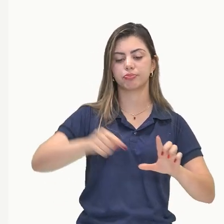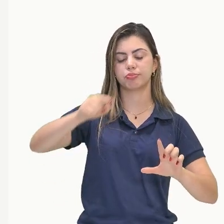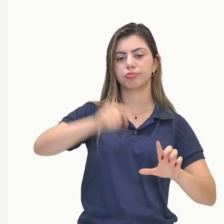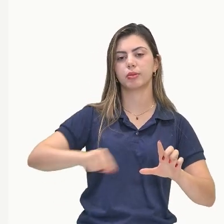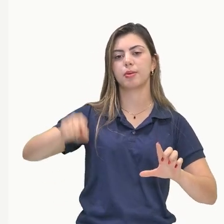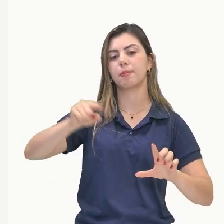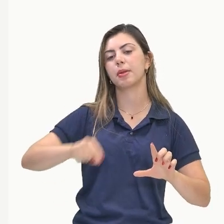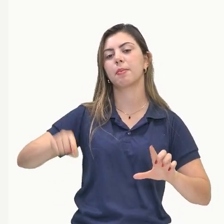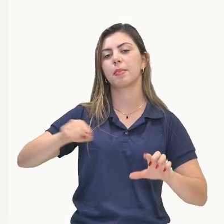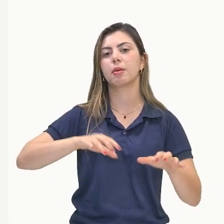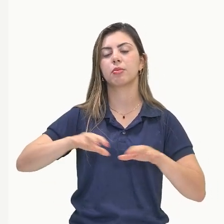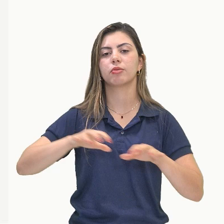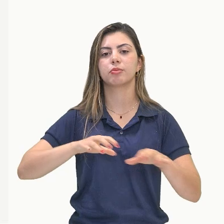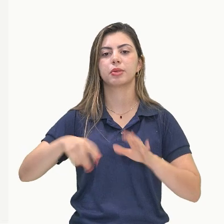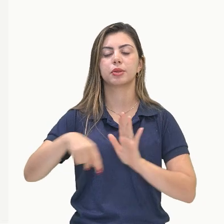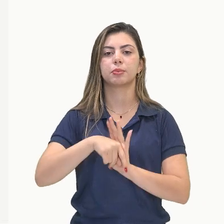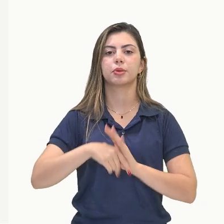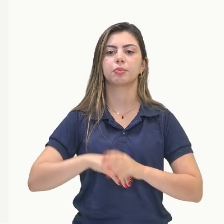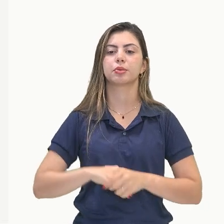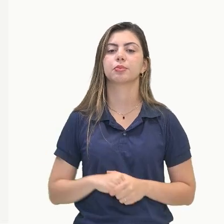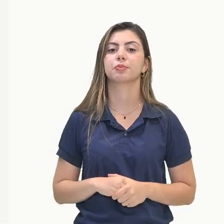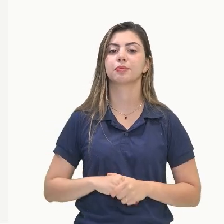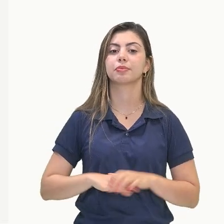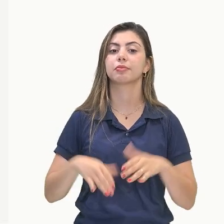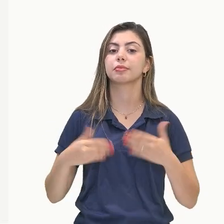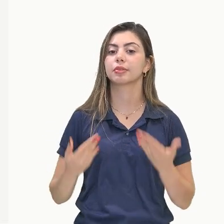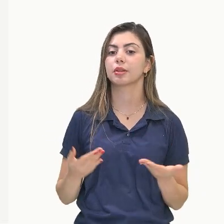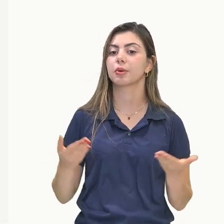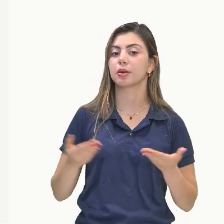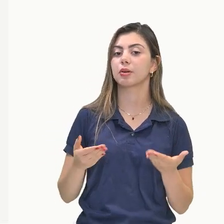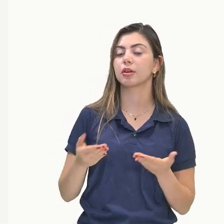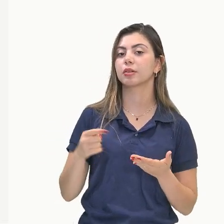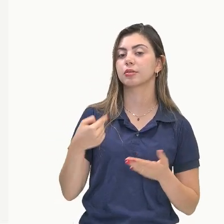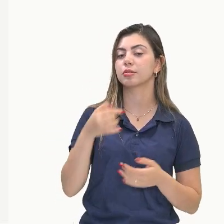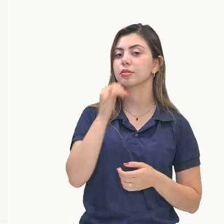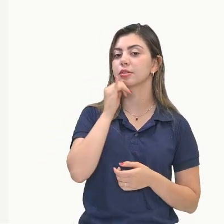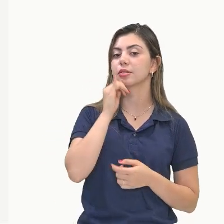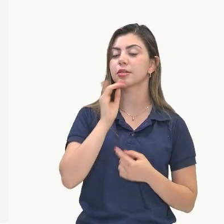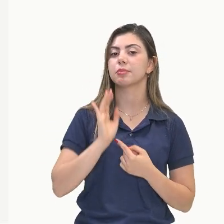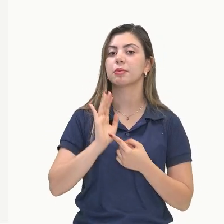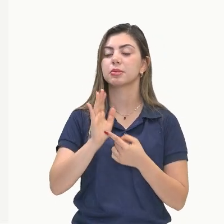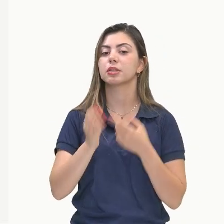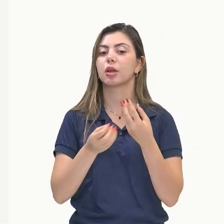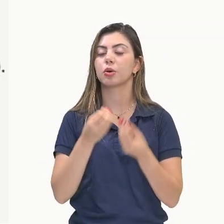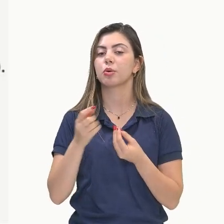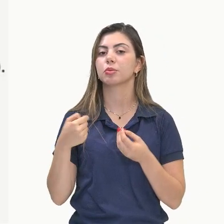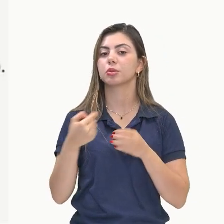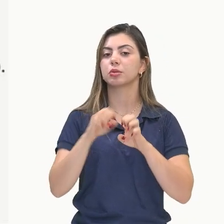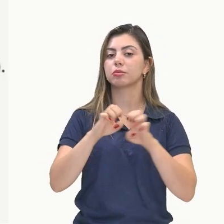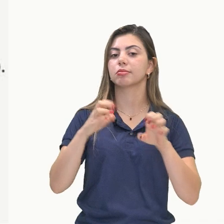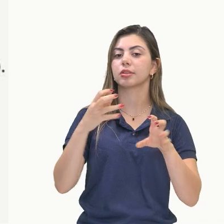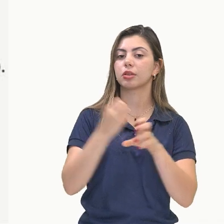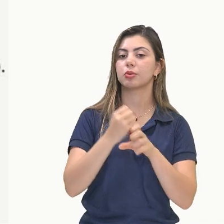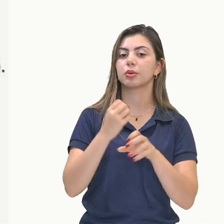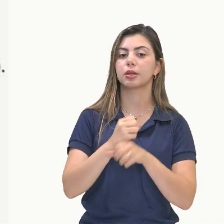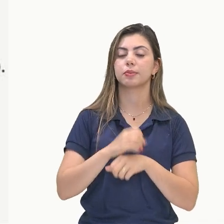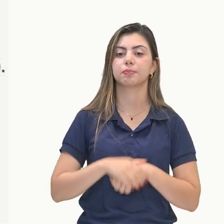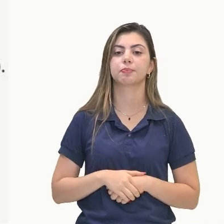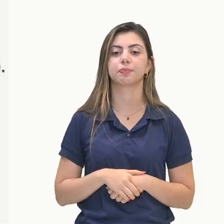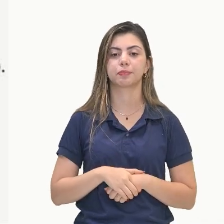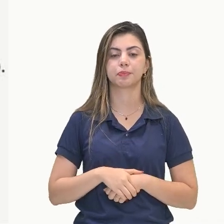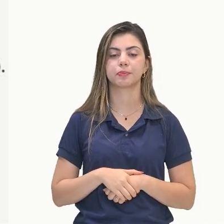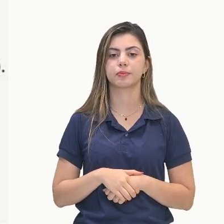uniforme. Muito bem, pessoal. Temos um exemplo aqui para resolver para você de como calcular a força magnética.